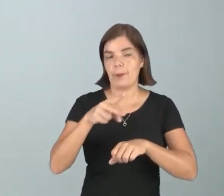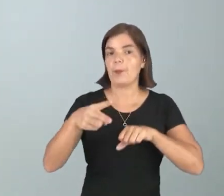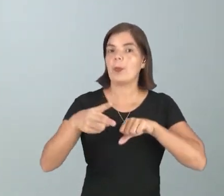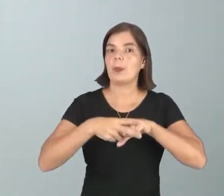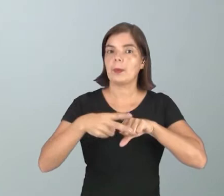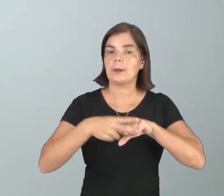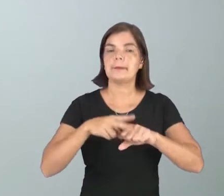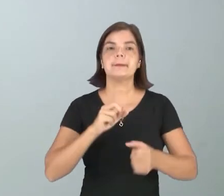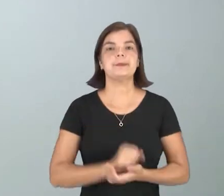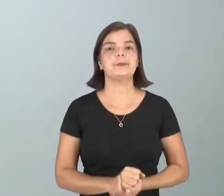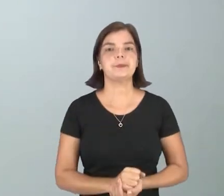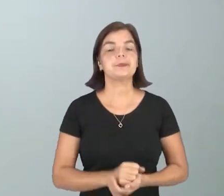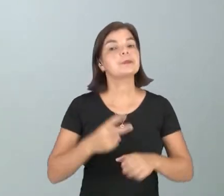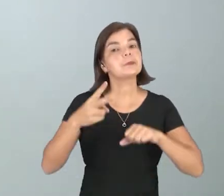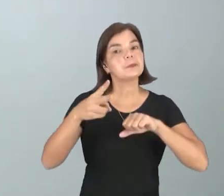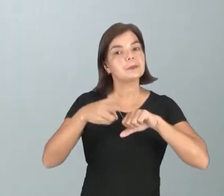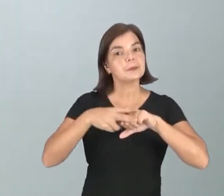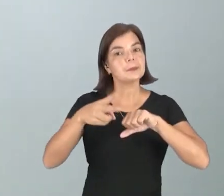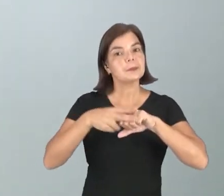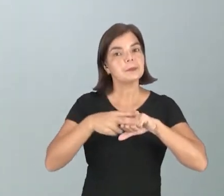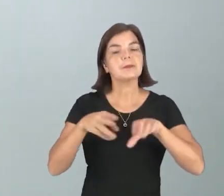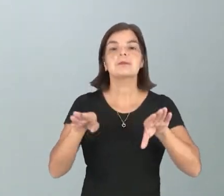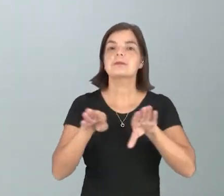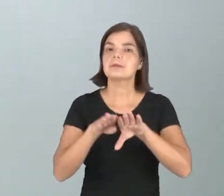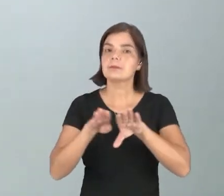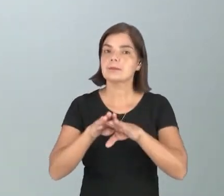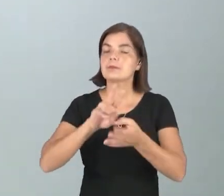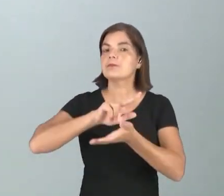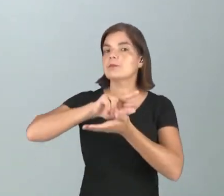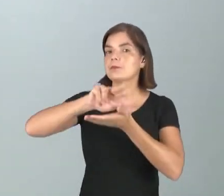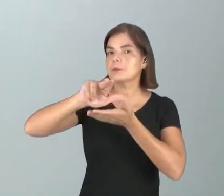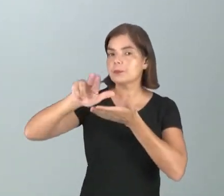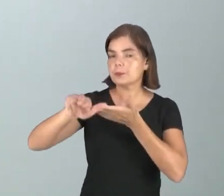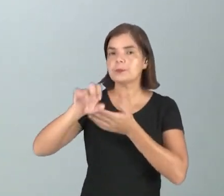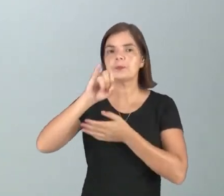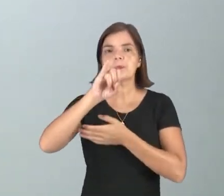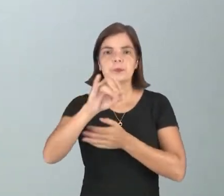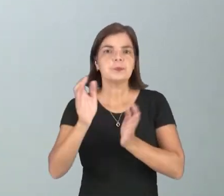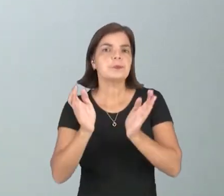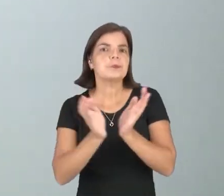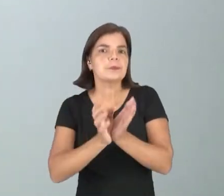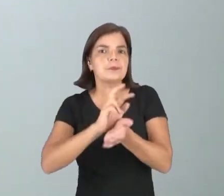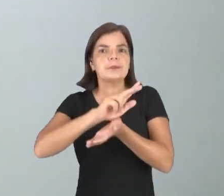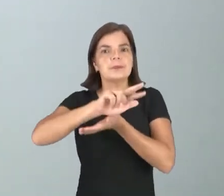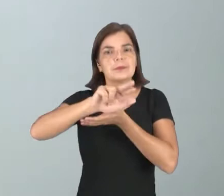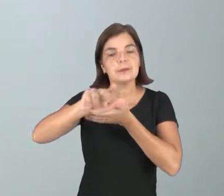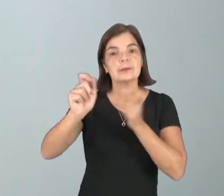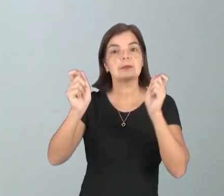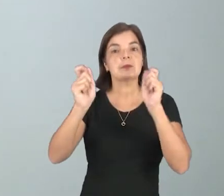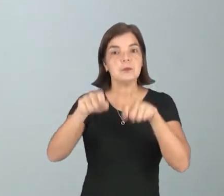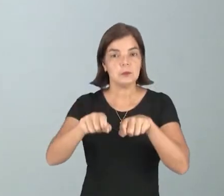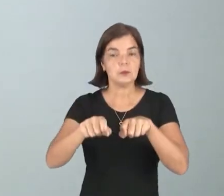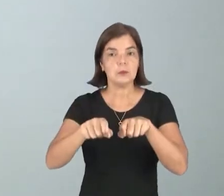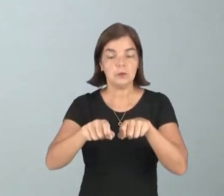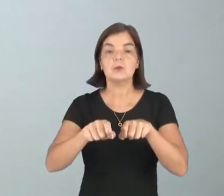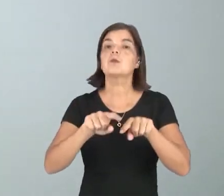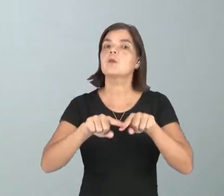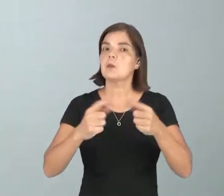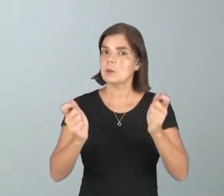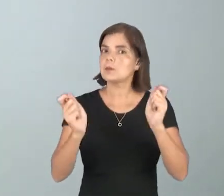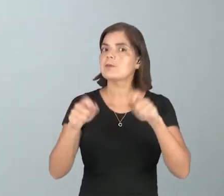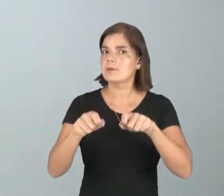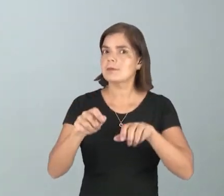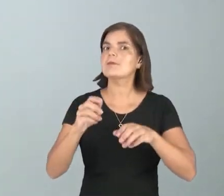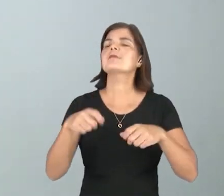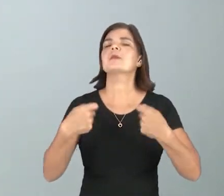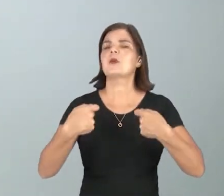verbo e o verbo ele é uma classe variável seria uma classe vara ele admite flexão e a